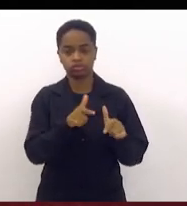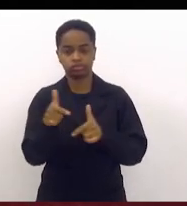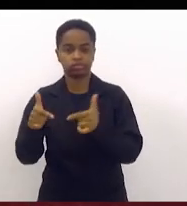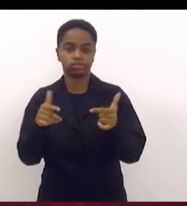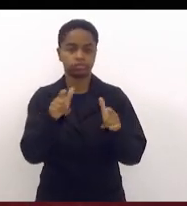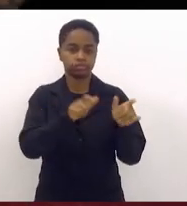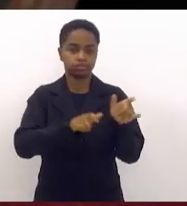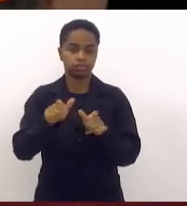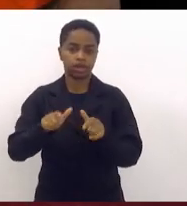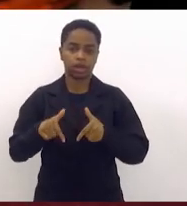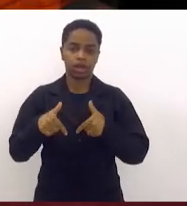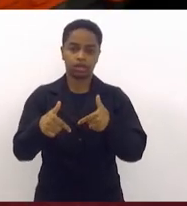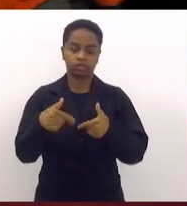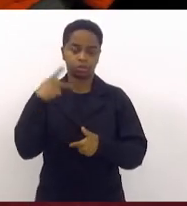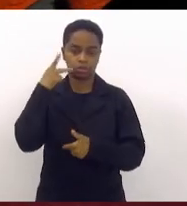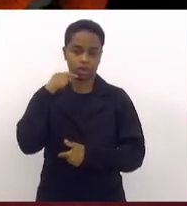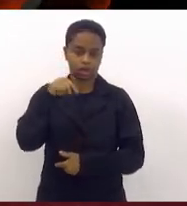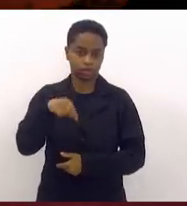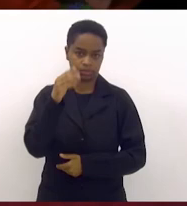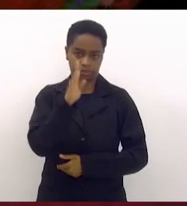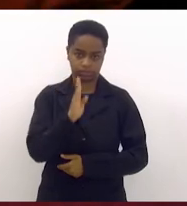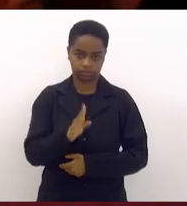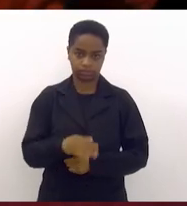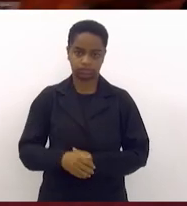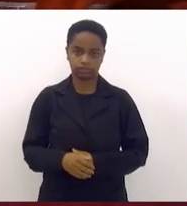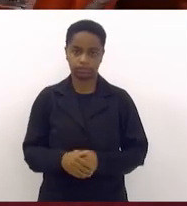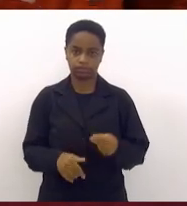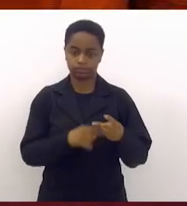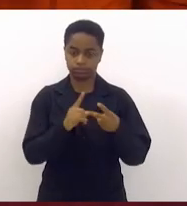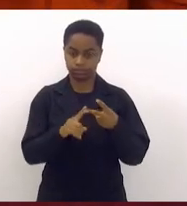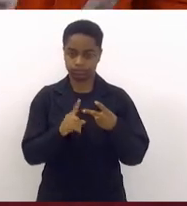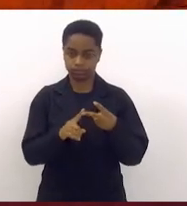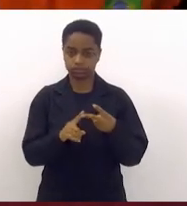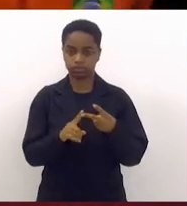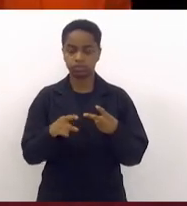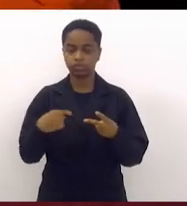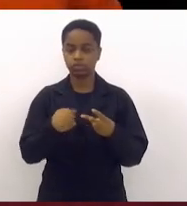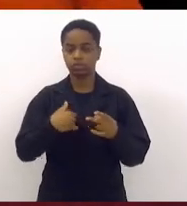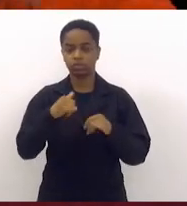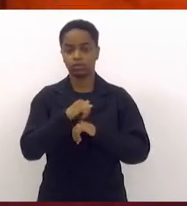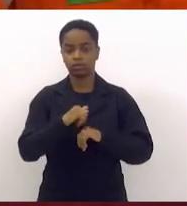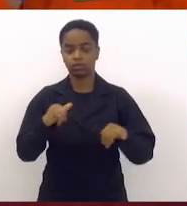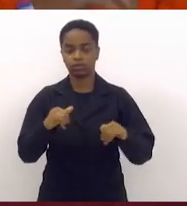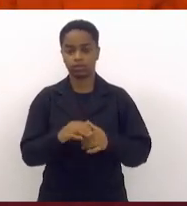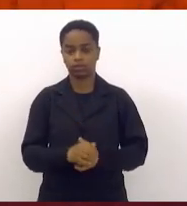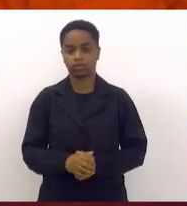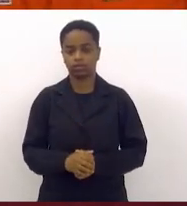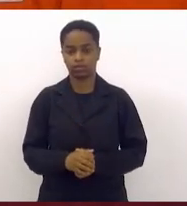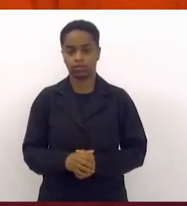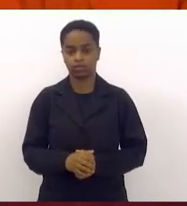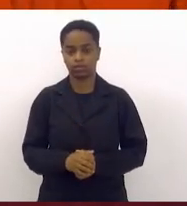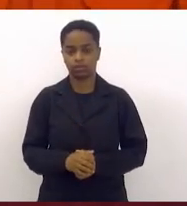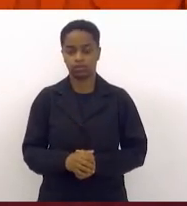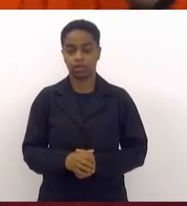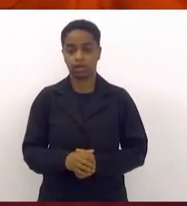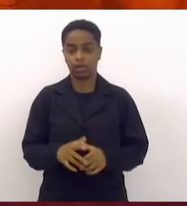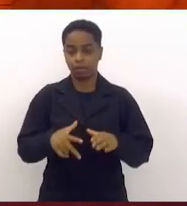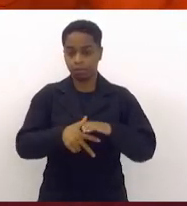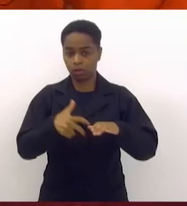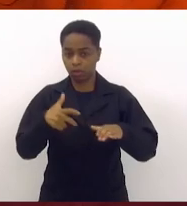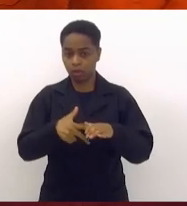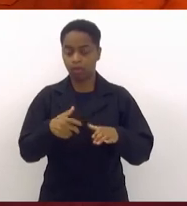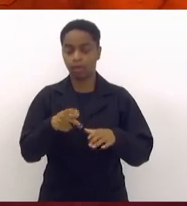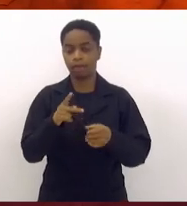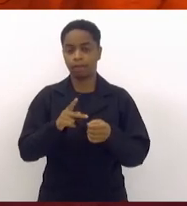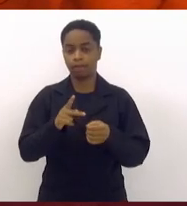políticas do nosso país segundo nós destacamos que a exploração de petróleo e gás o